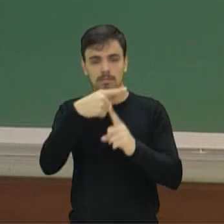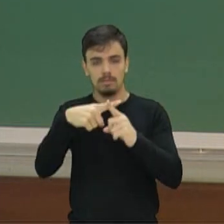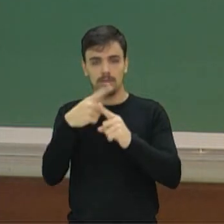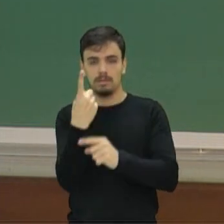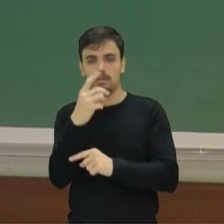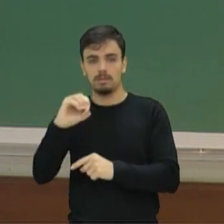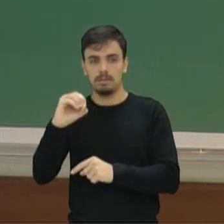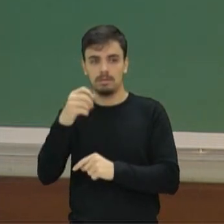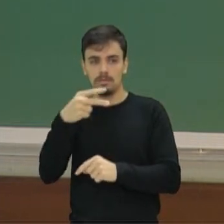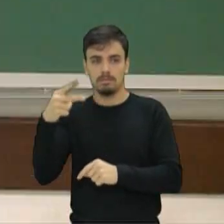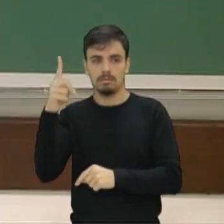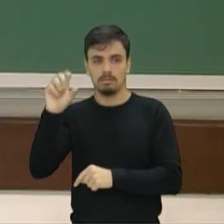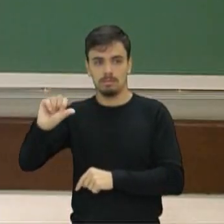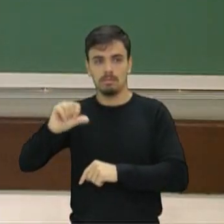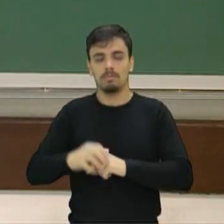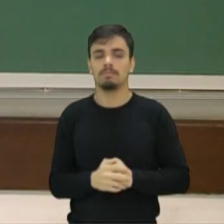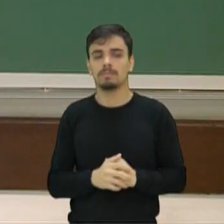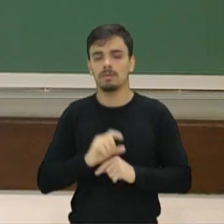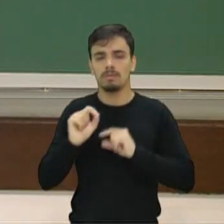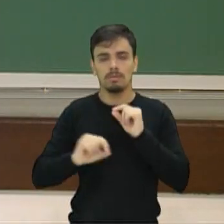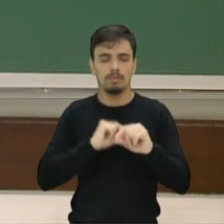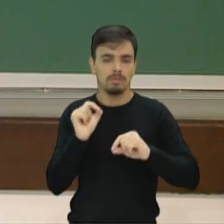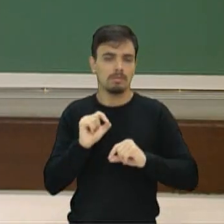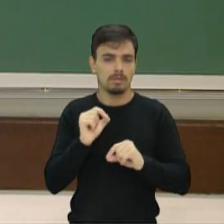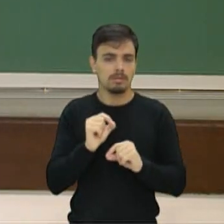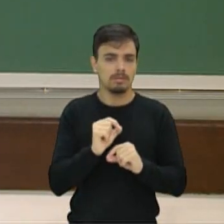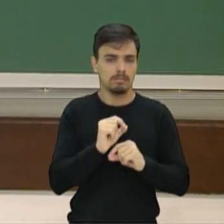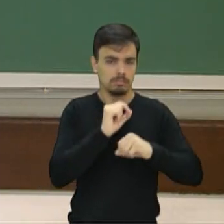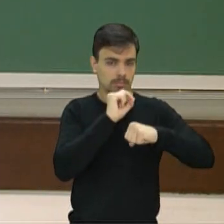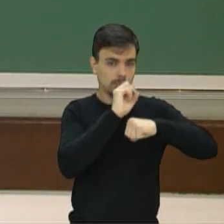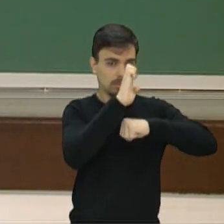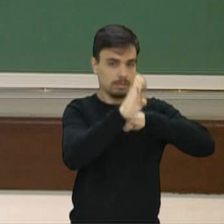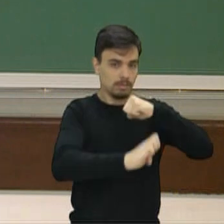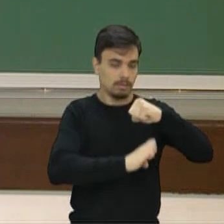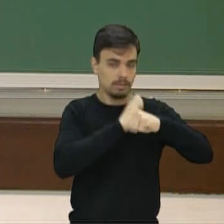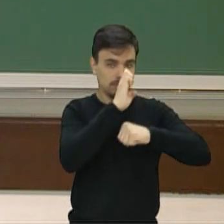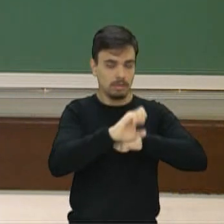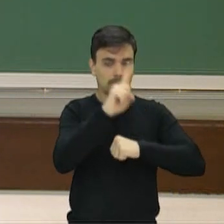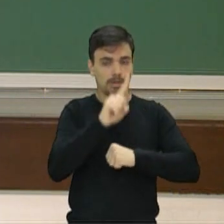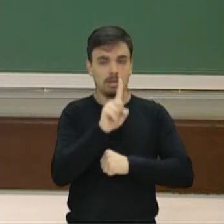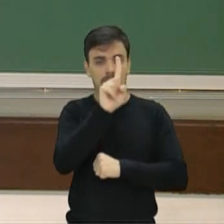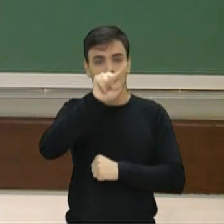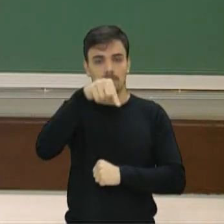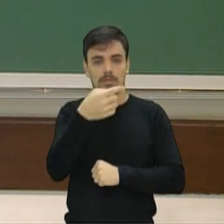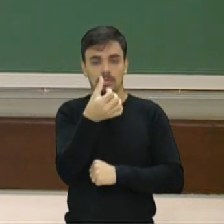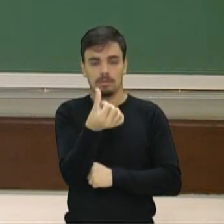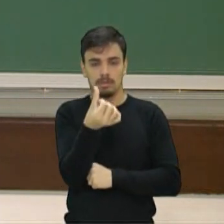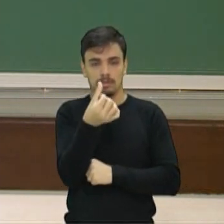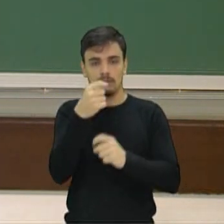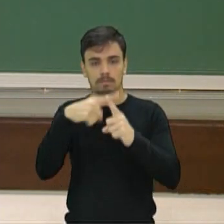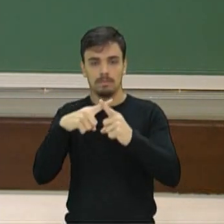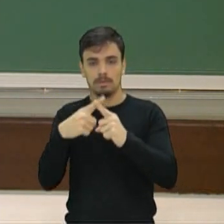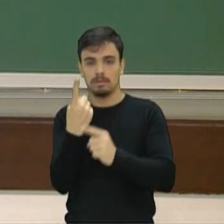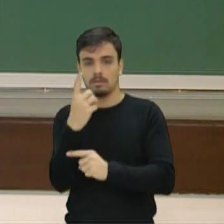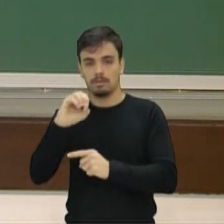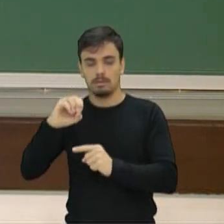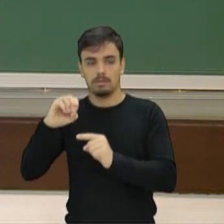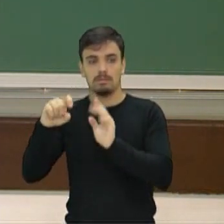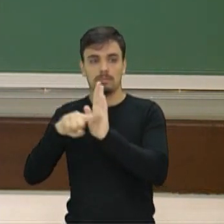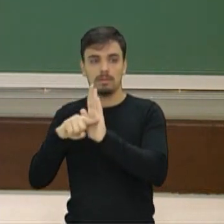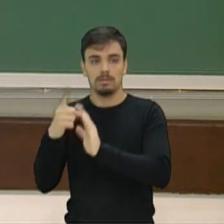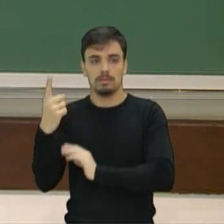na menos 19. Ele chegou que a carga do elétron é 1,6 vezes 10 na menos